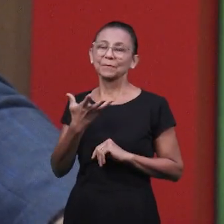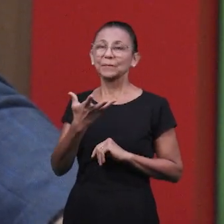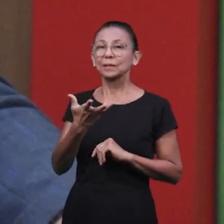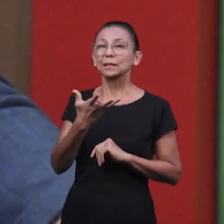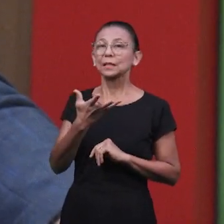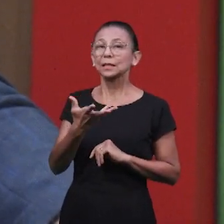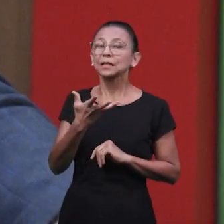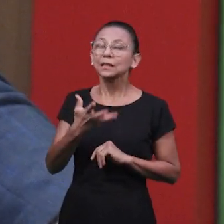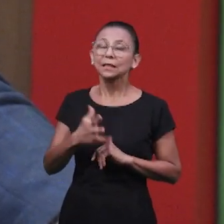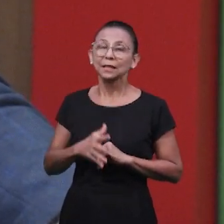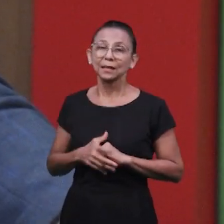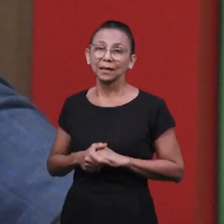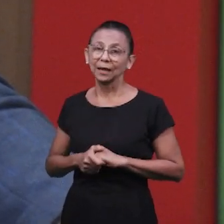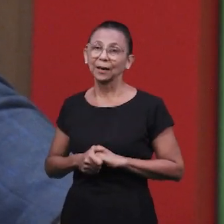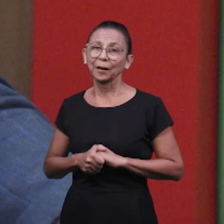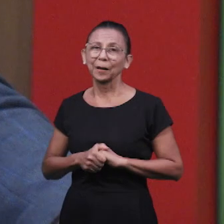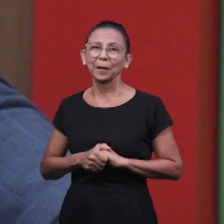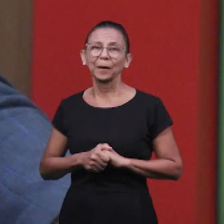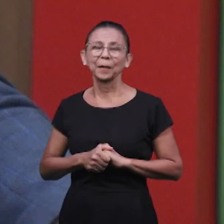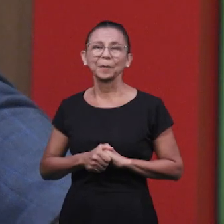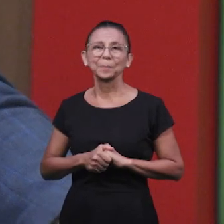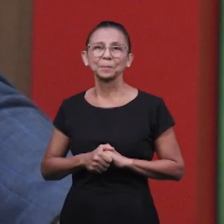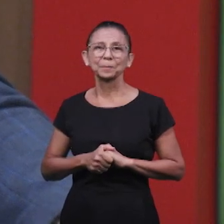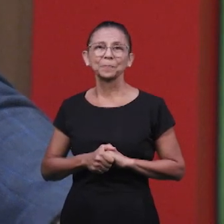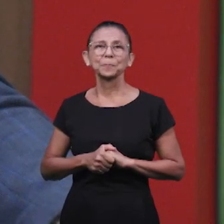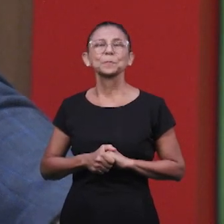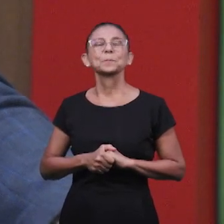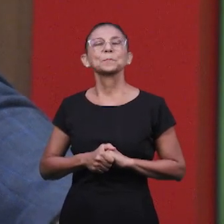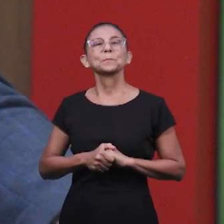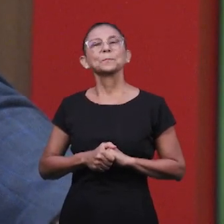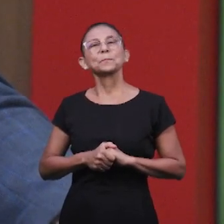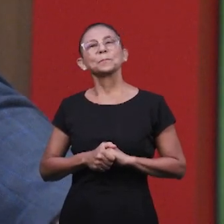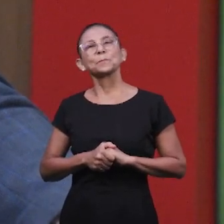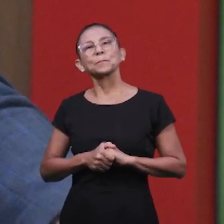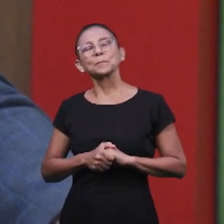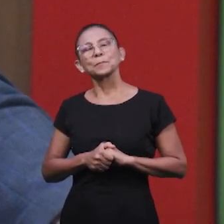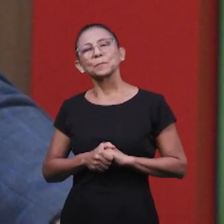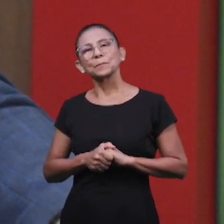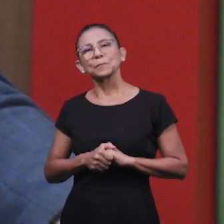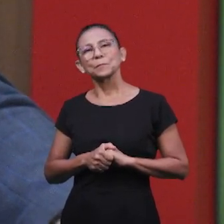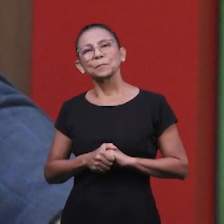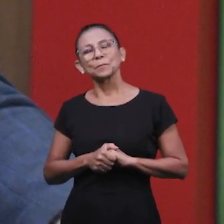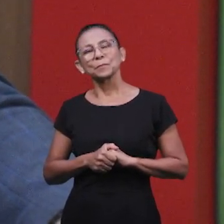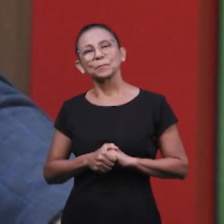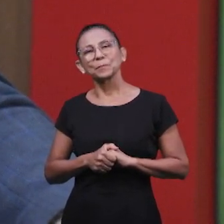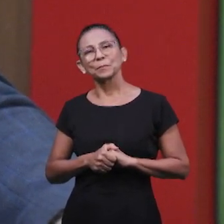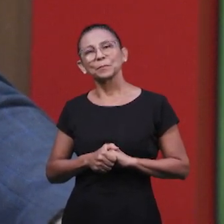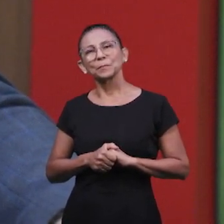à disposição de todos aqueles que o buscarem